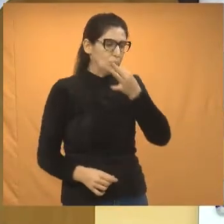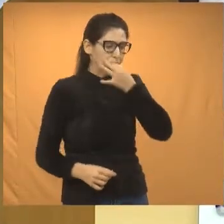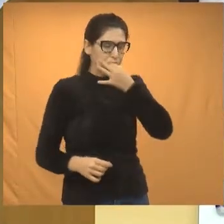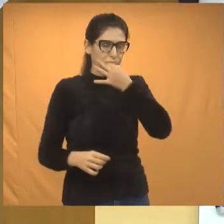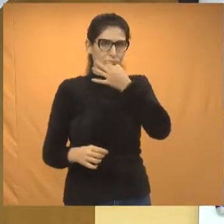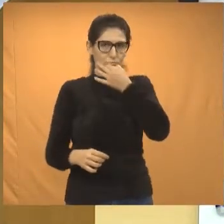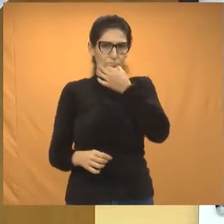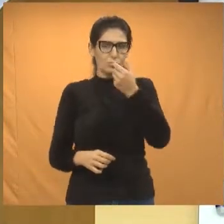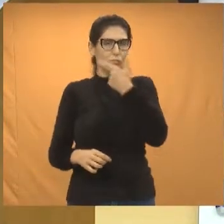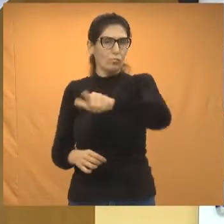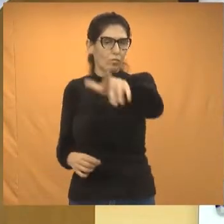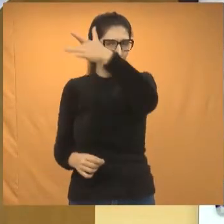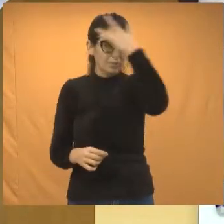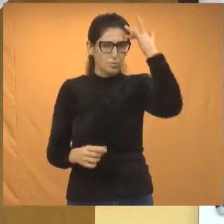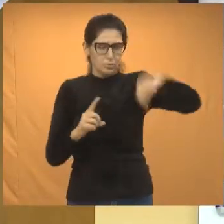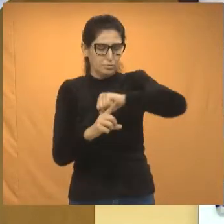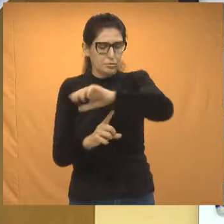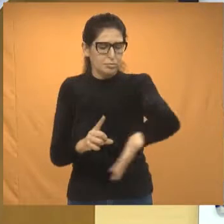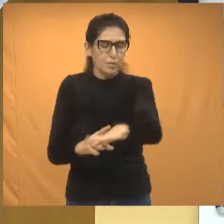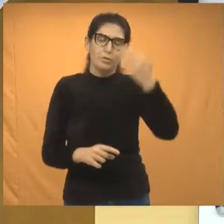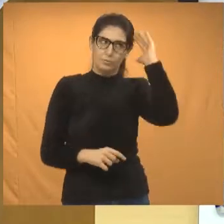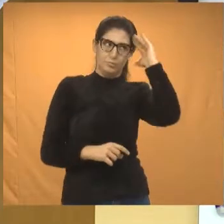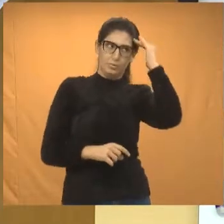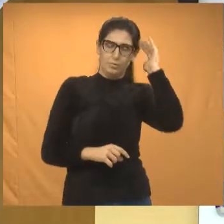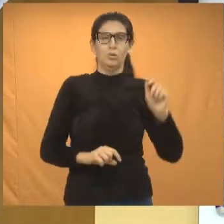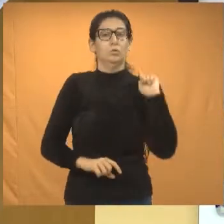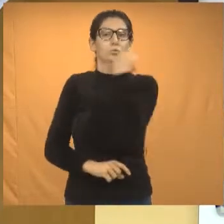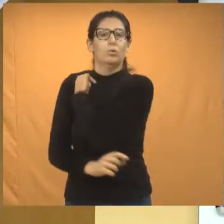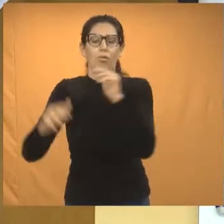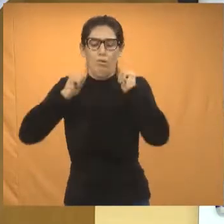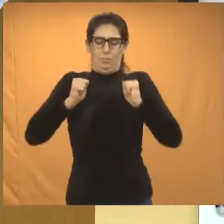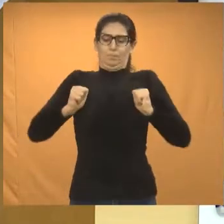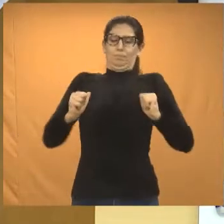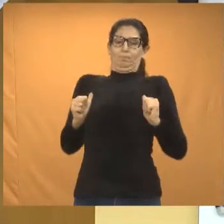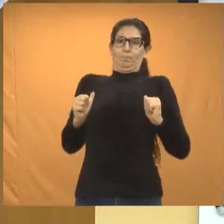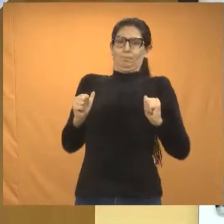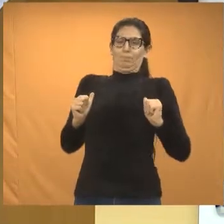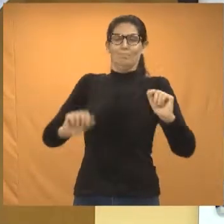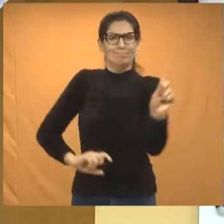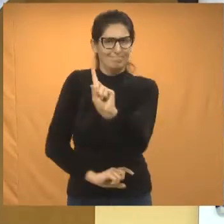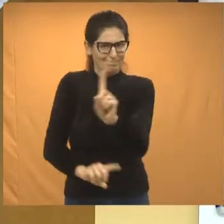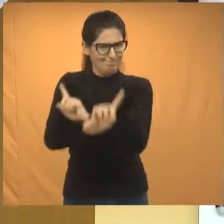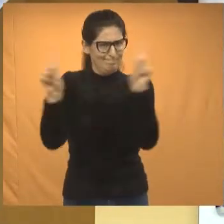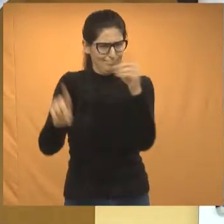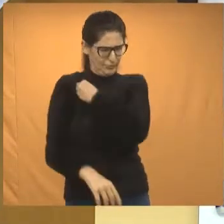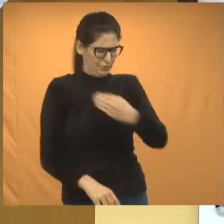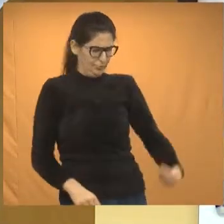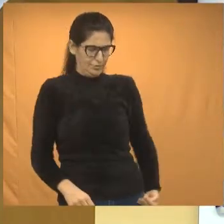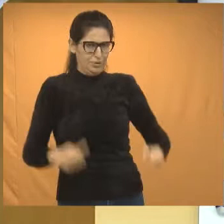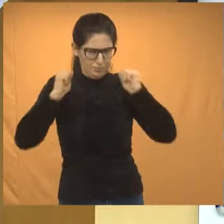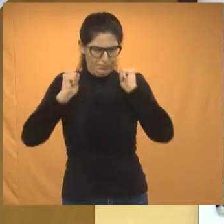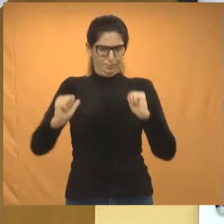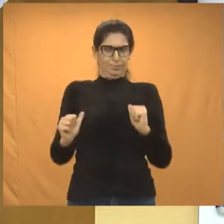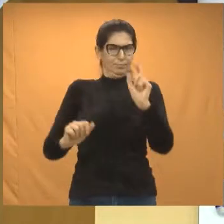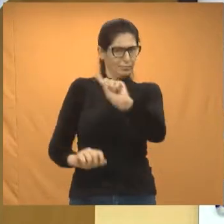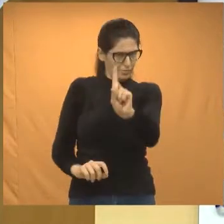que nós não estamos dando uma carta em branco para o governo. Essa é uma questão que tem que ficar bem clara